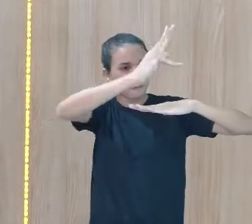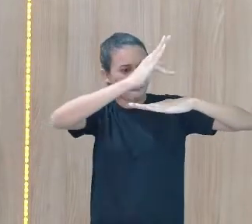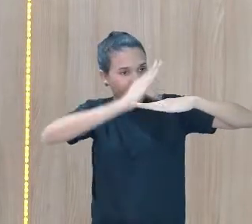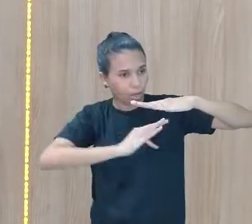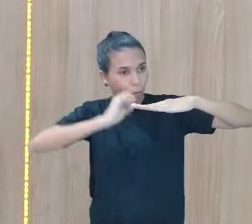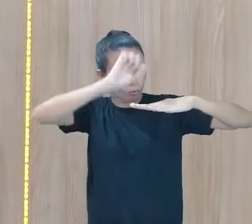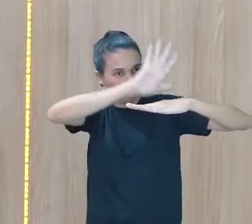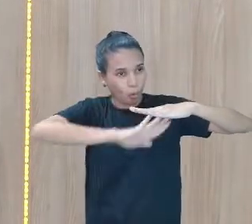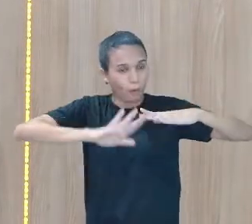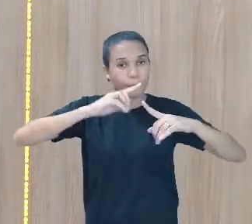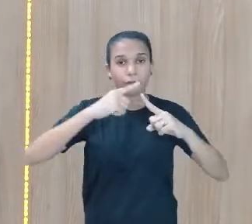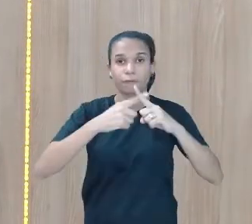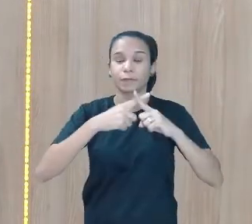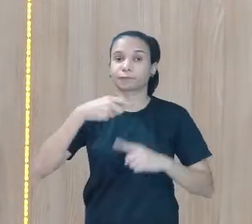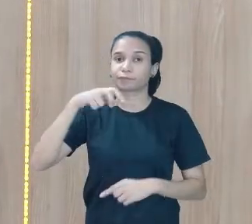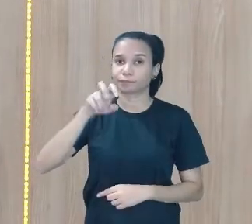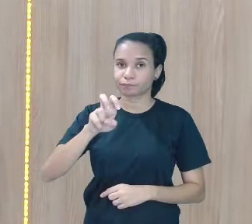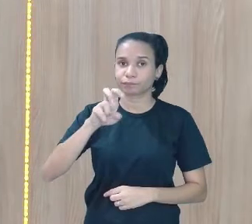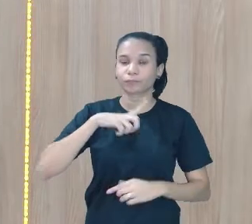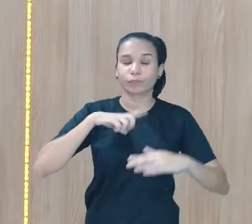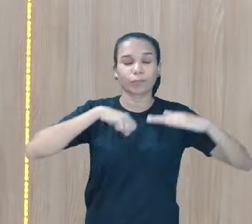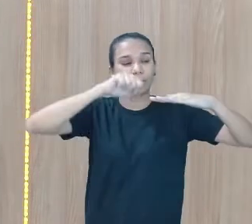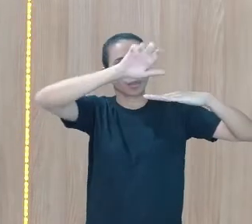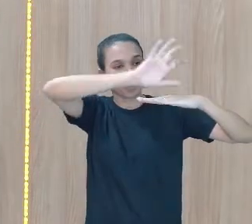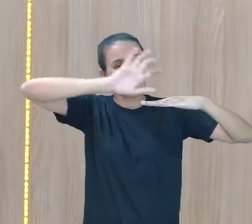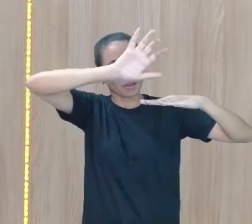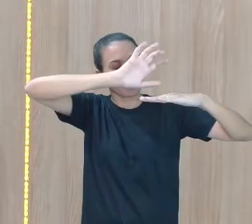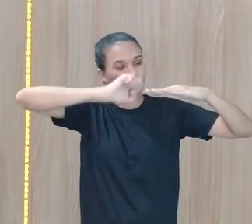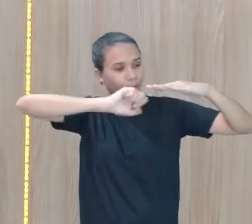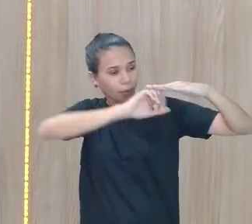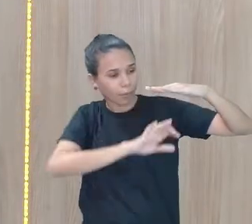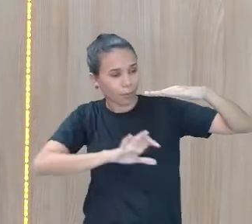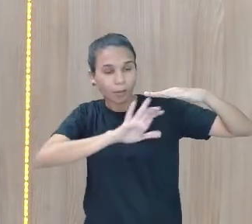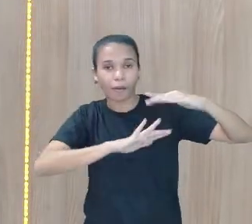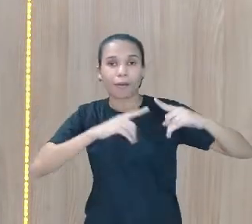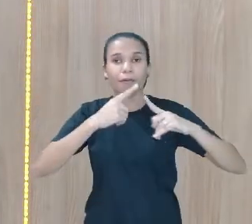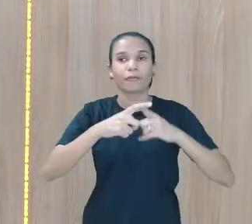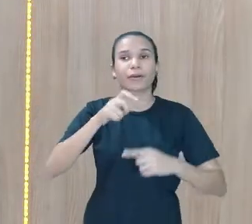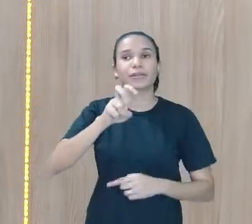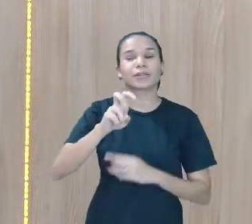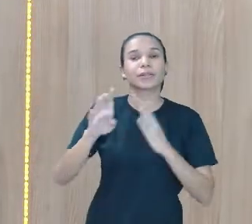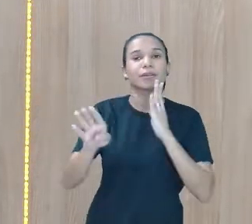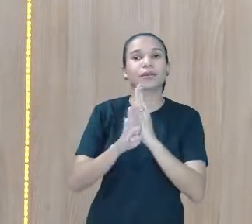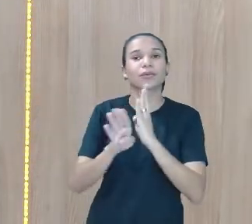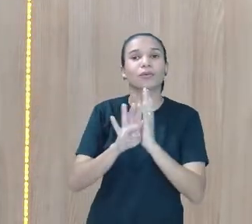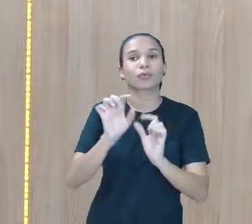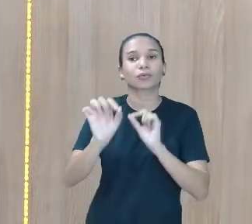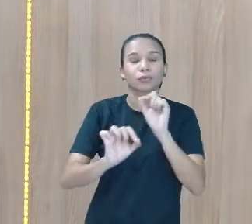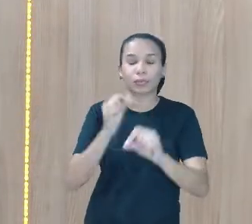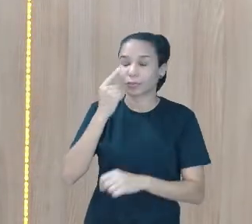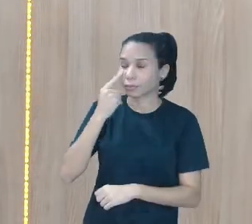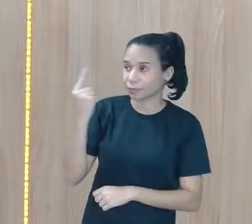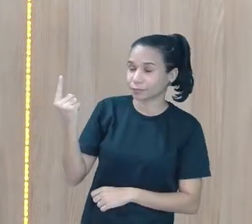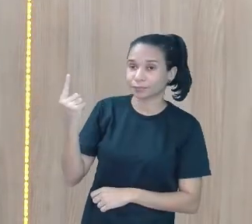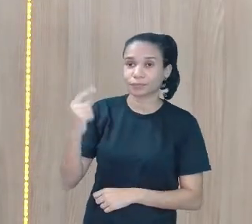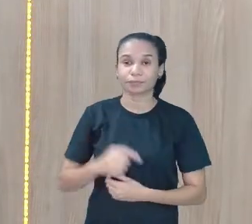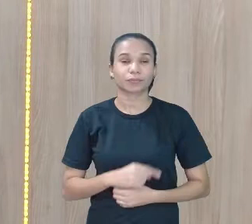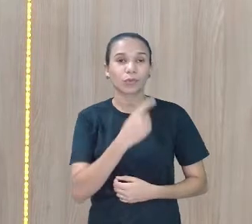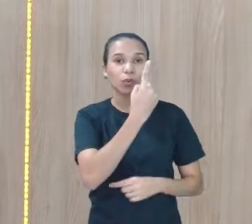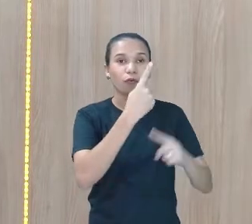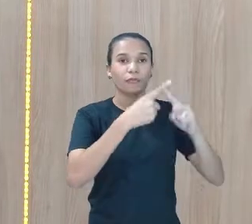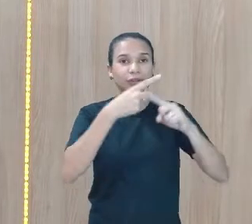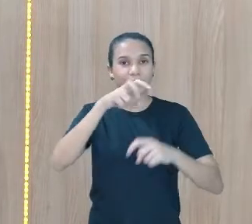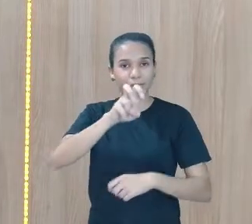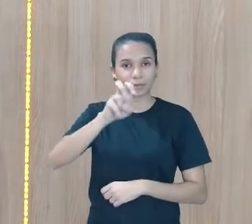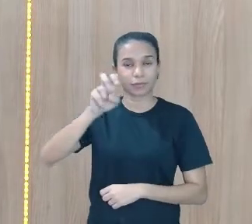a fração, no caso, o número de cima e o número de baixo, eu vou encontrar a fração equivalente. Nesse caso aqui, ó,